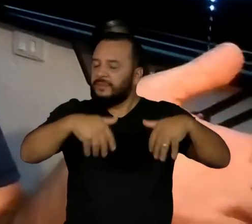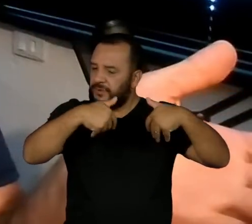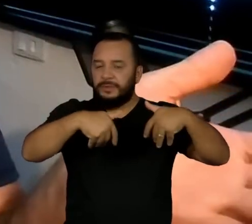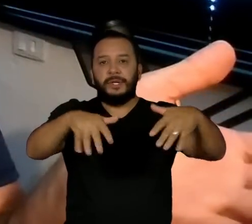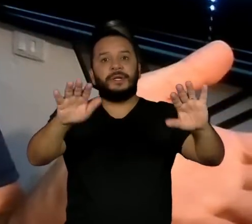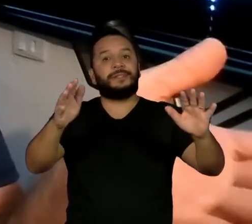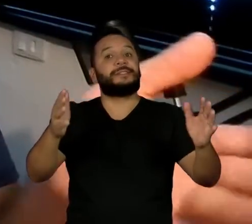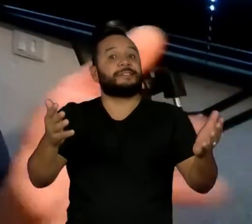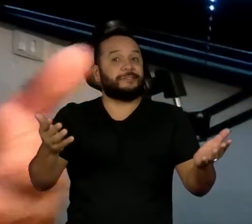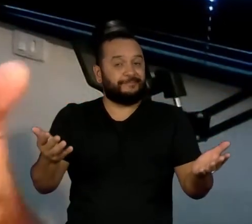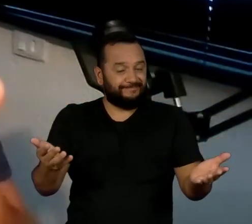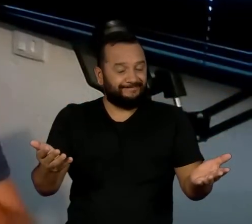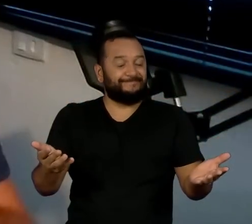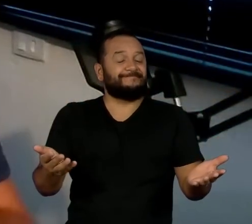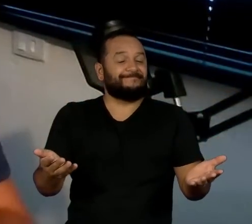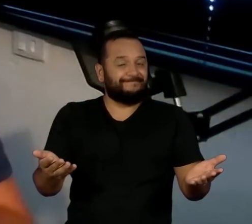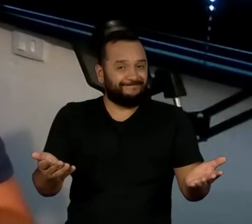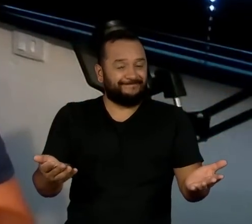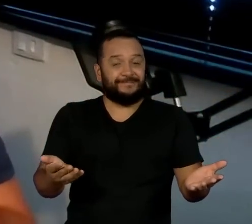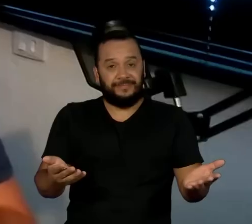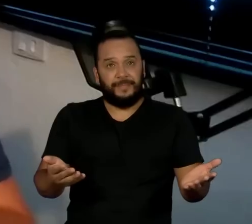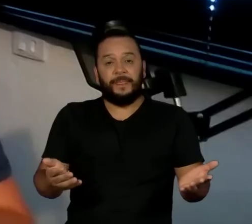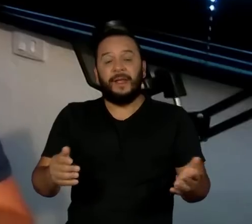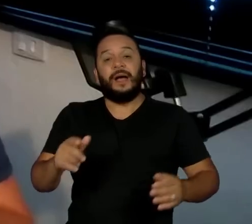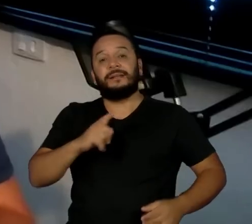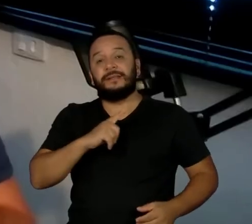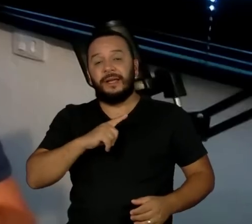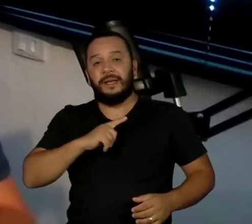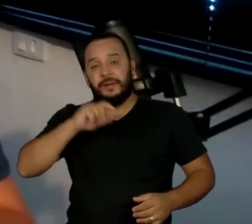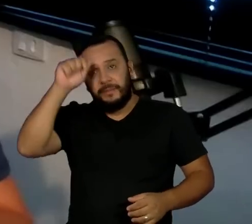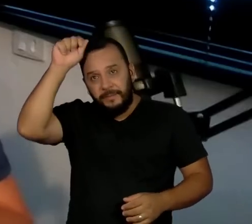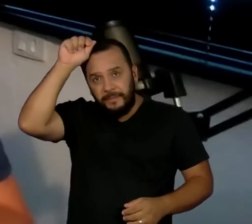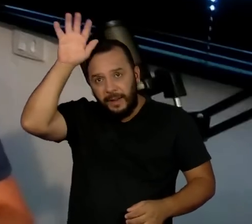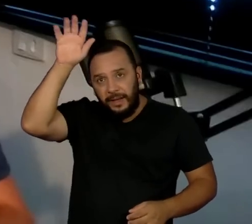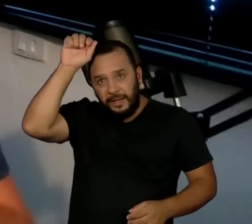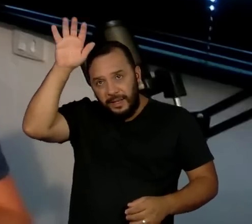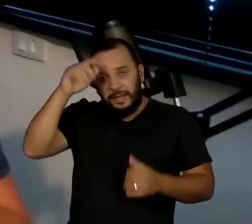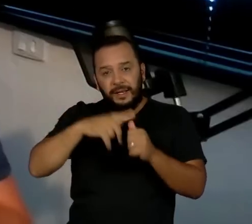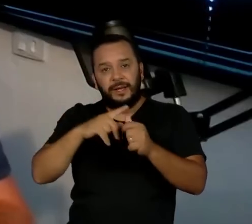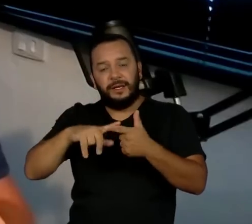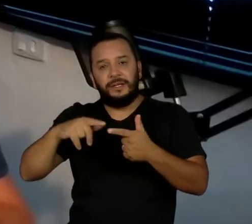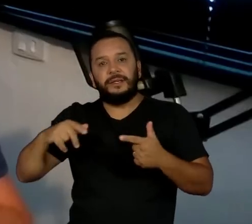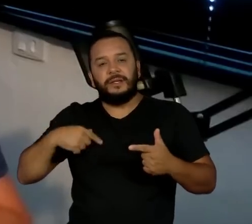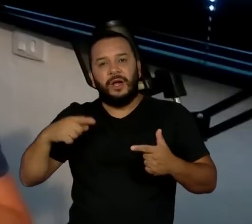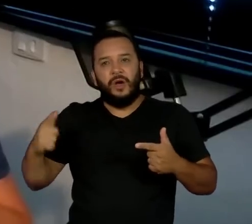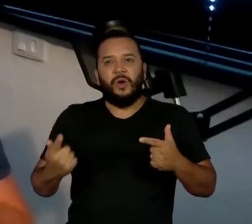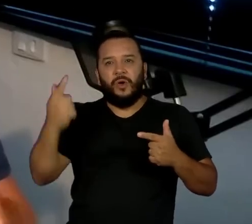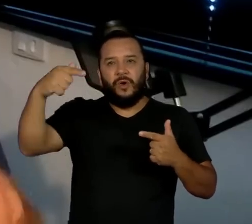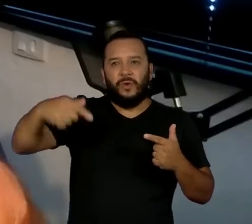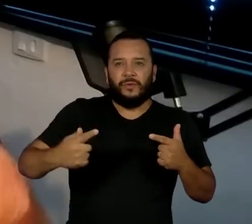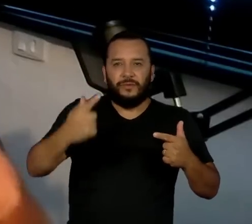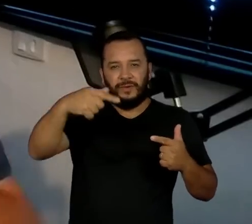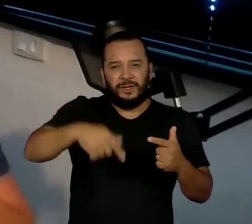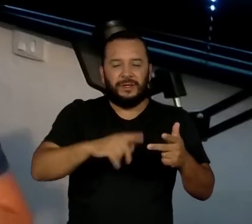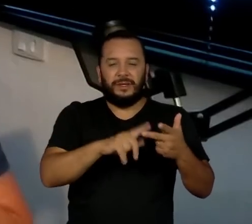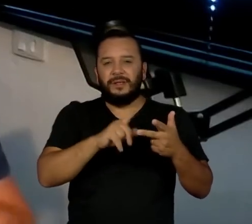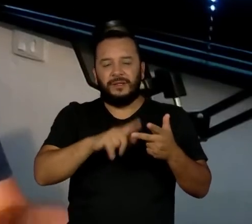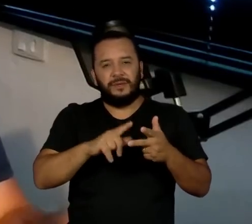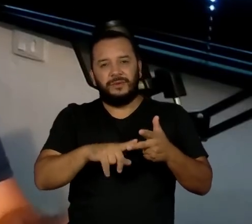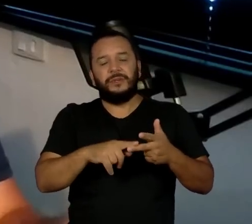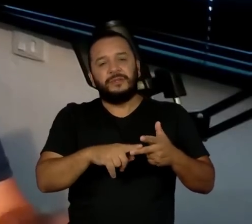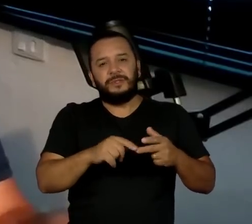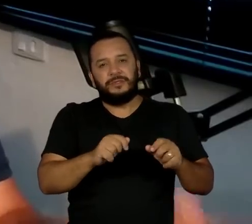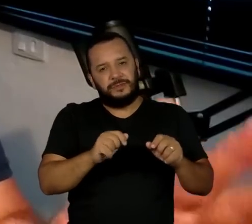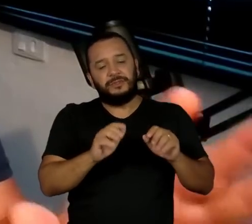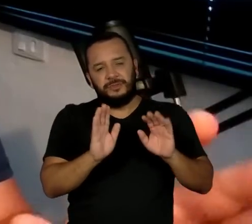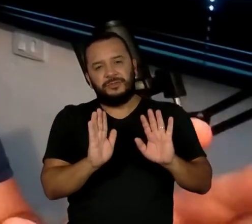pesca fantasma. Então ali, baleia, tubarão, golfinho, tartaruga, arraia, elas se